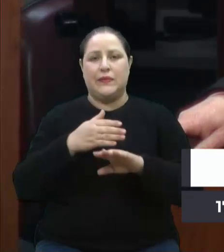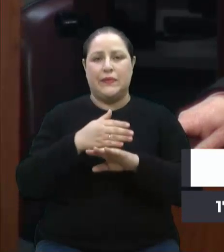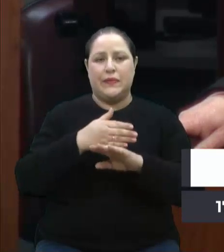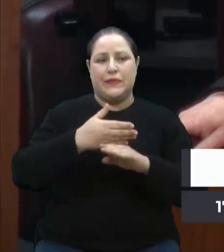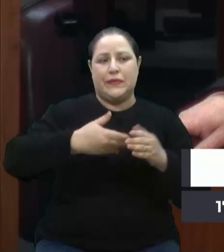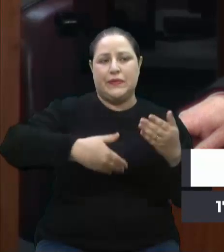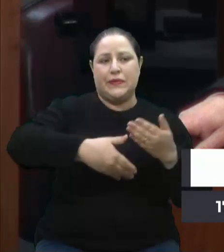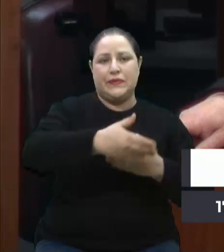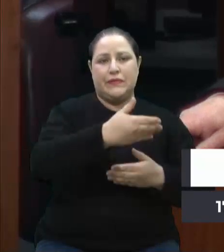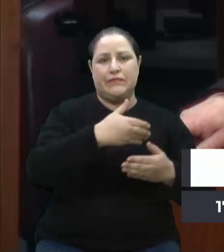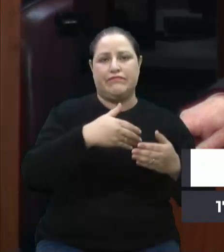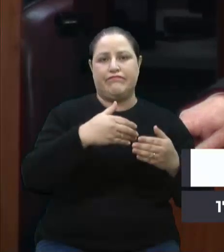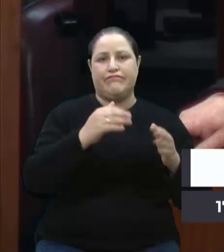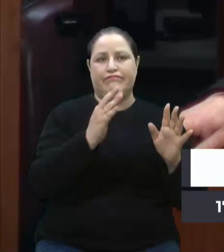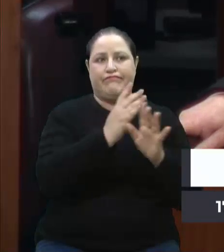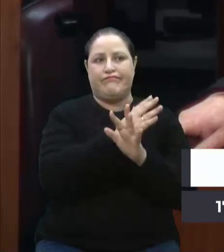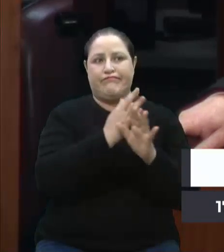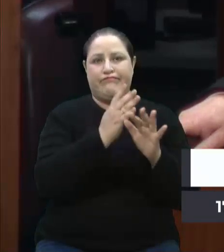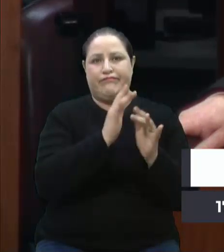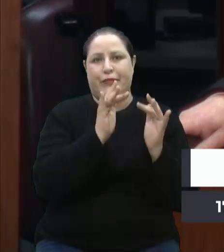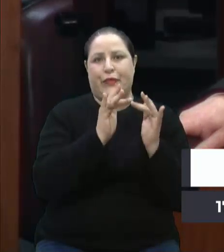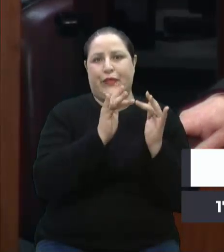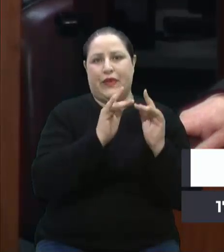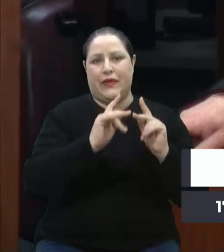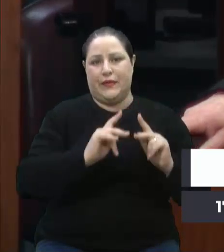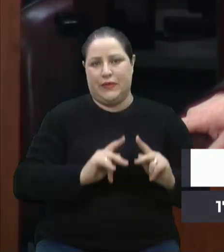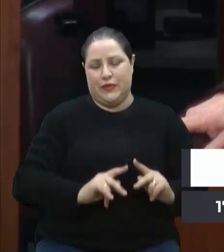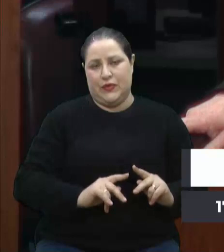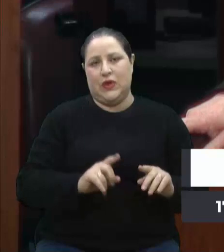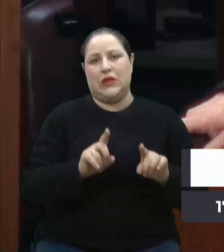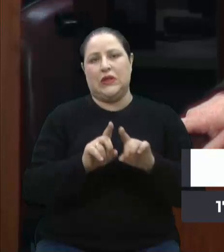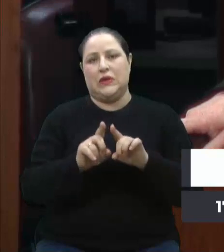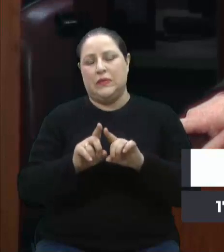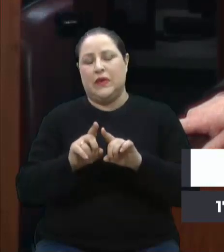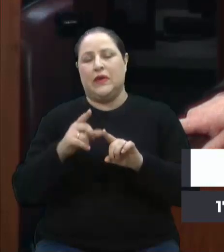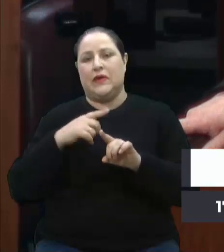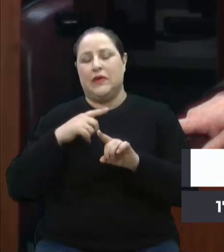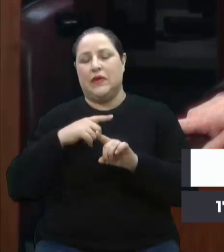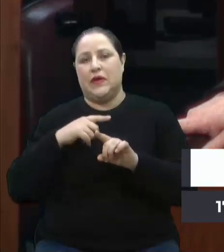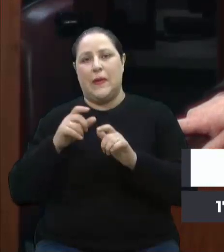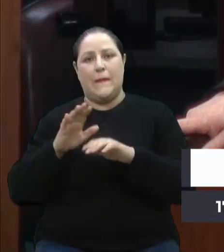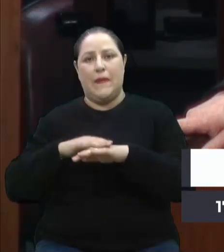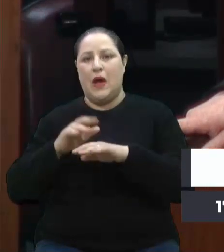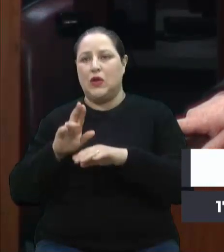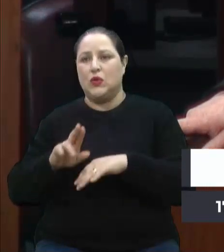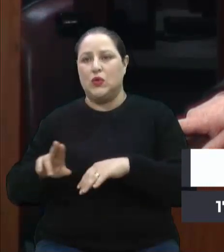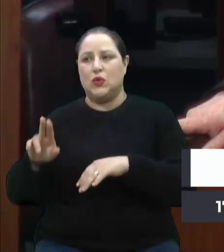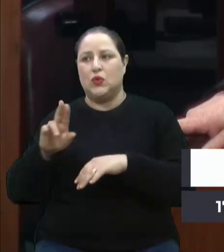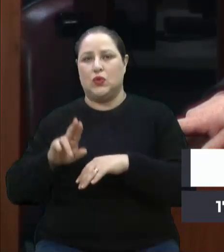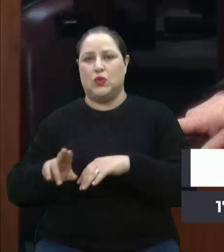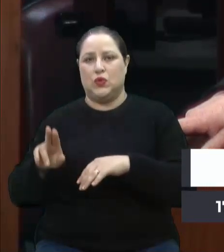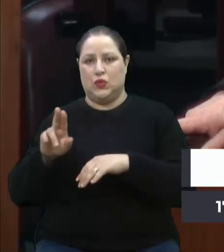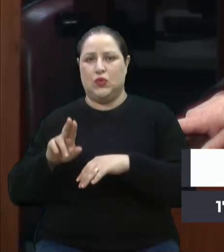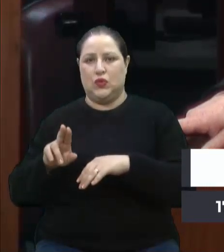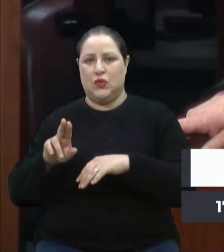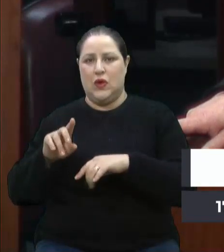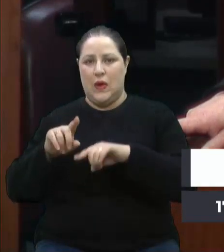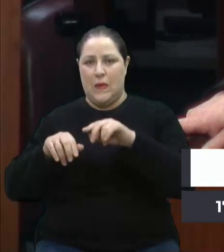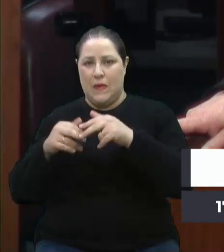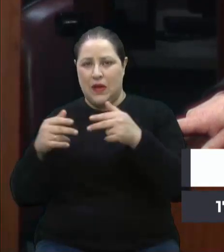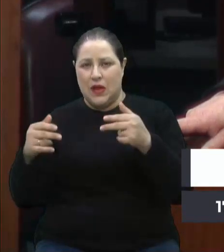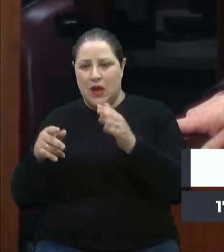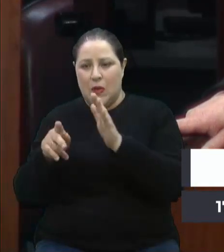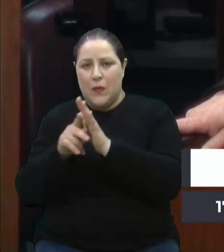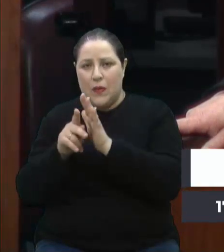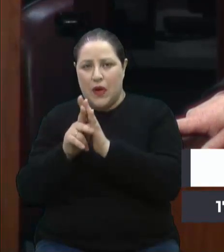e ao mesmo tempo tivemos um aumento de consumo dosemu componentes do sangue né e e